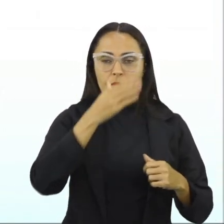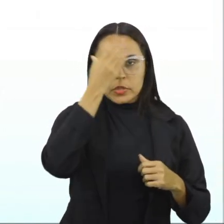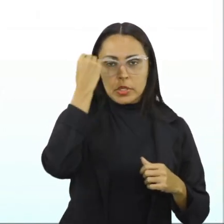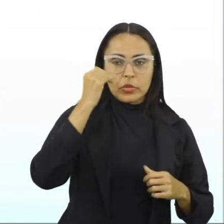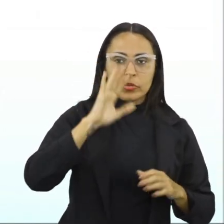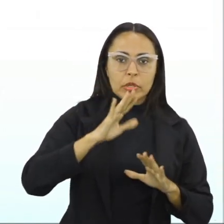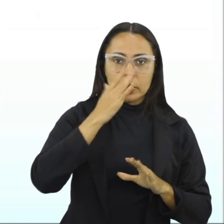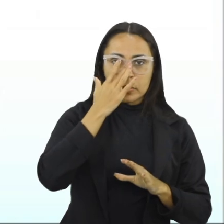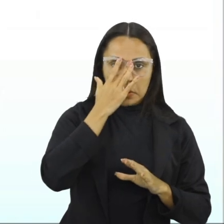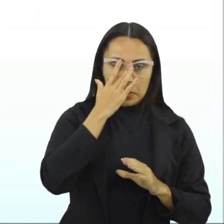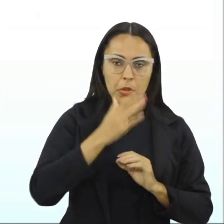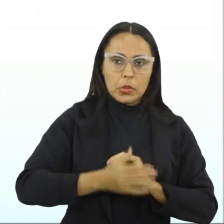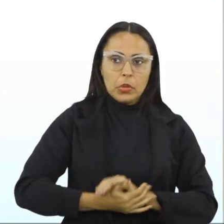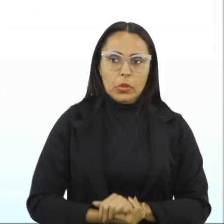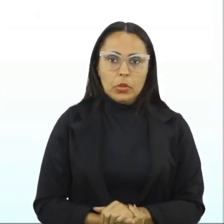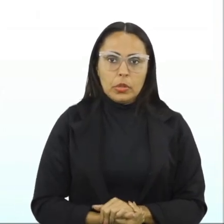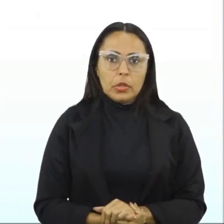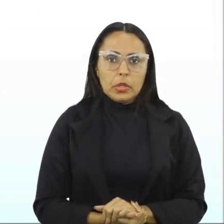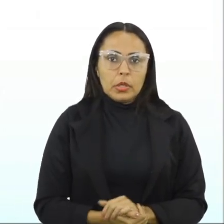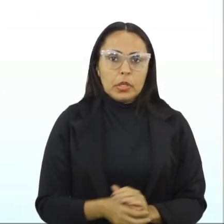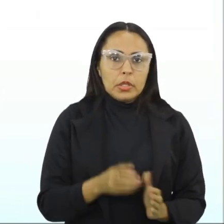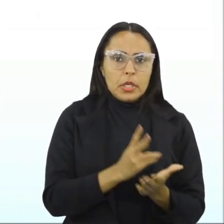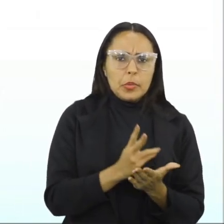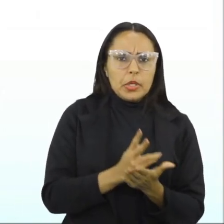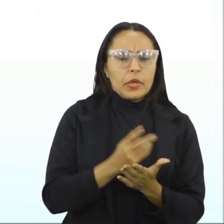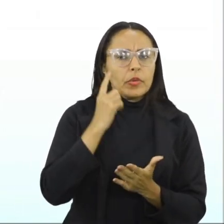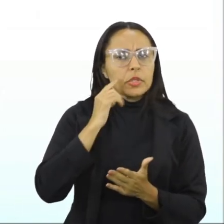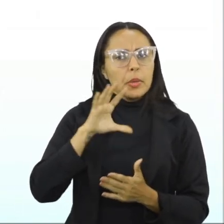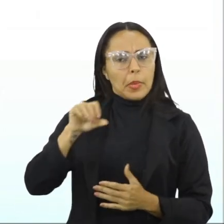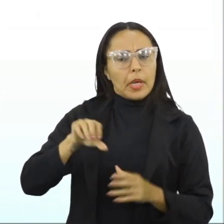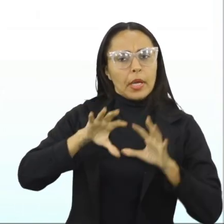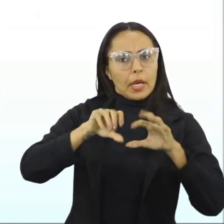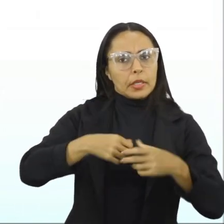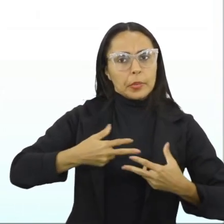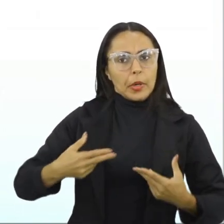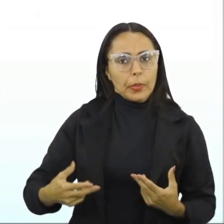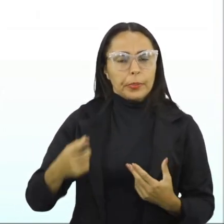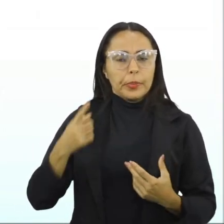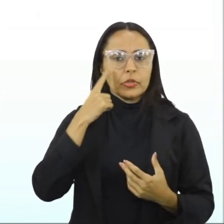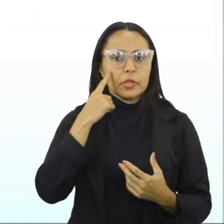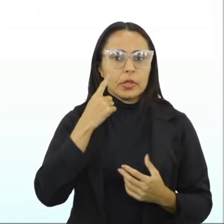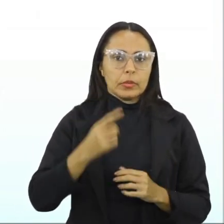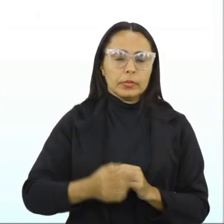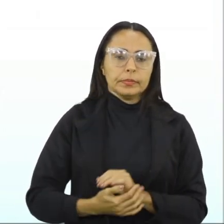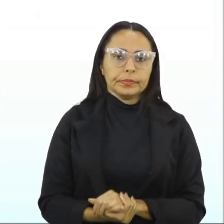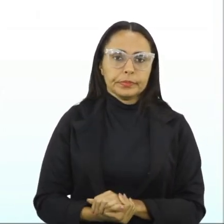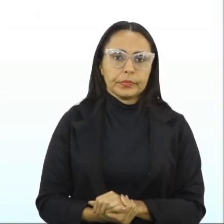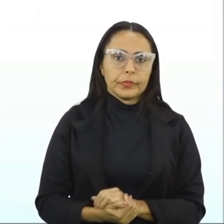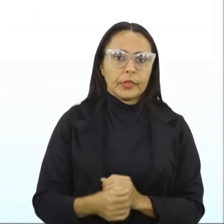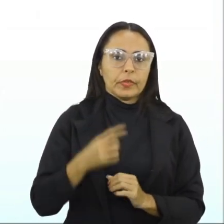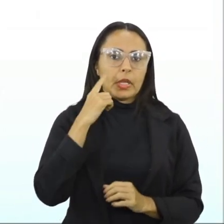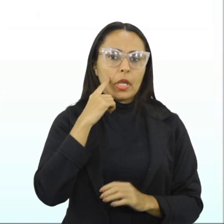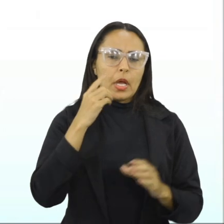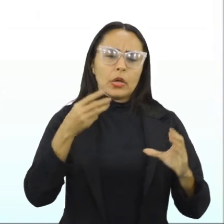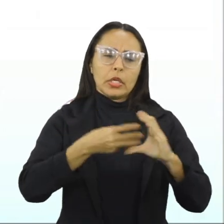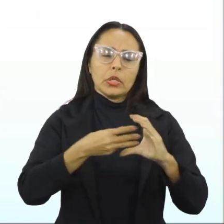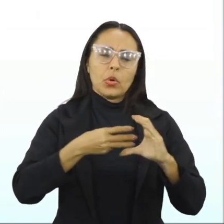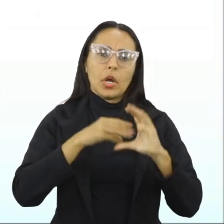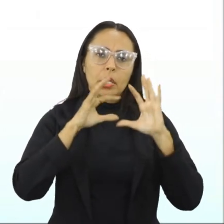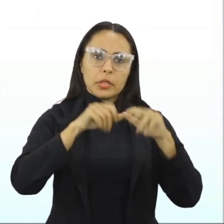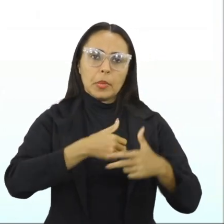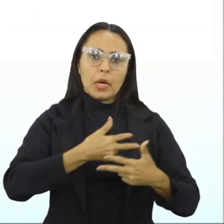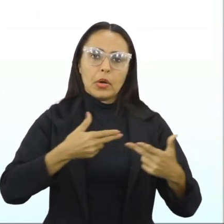mais nunca? É assim, toda vez que você pegar a célula animal, preste atenção, você vai dizer que a célula